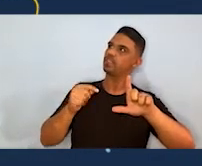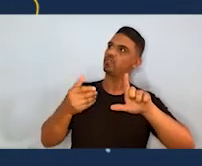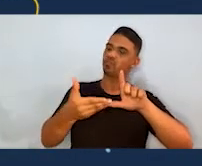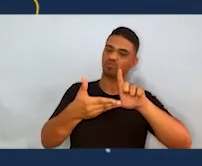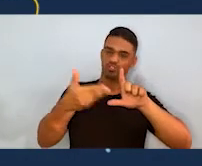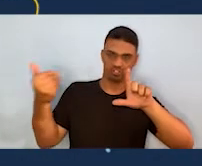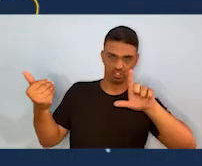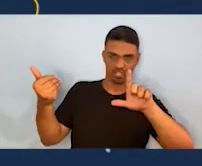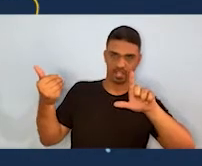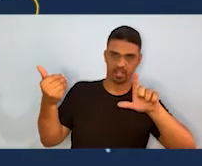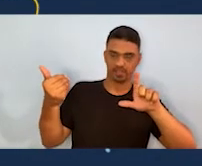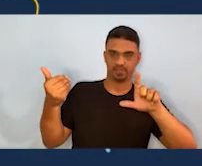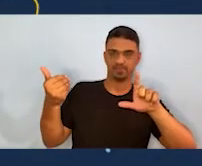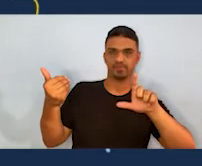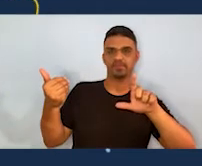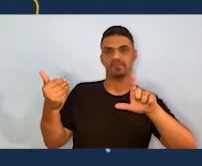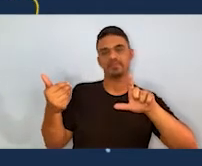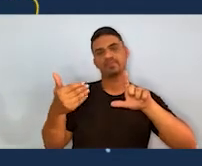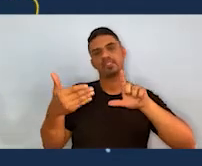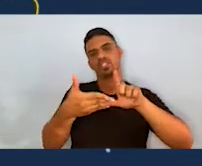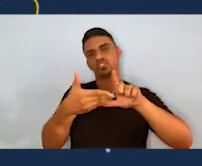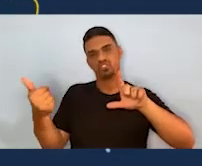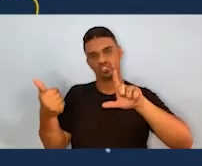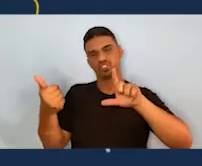Vou tirar essa